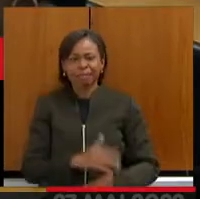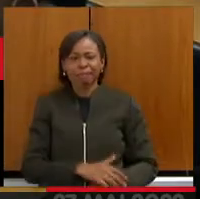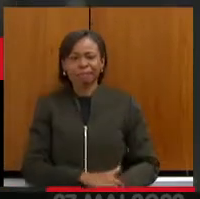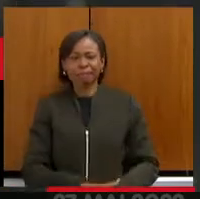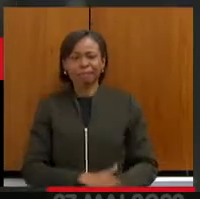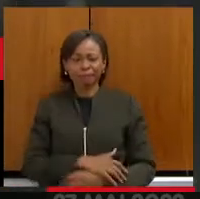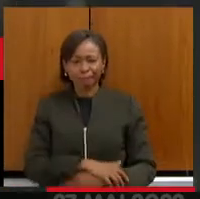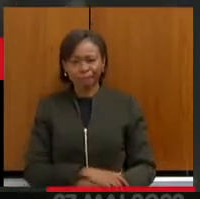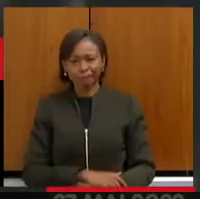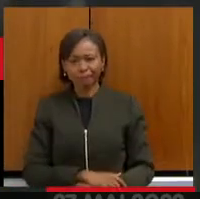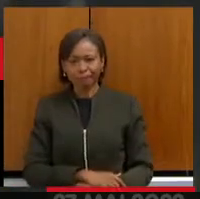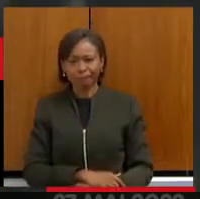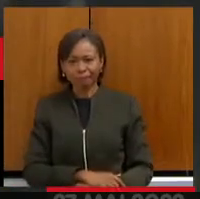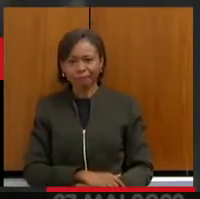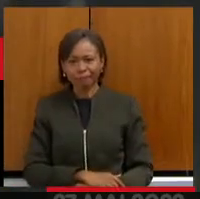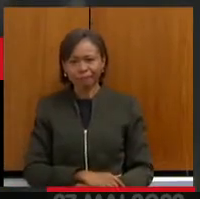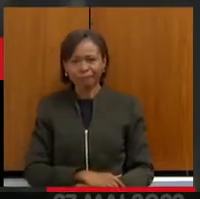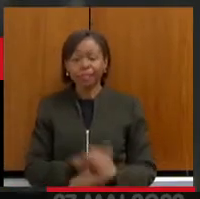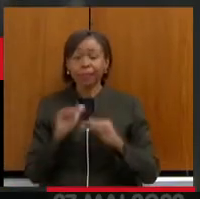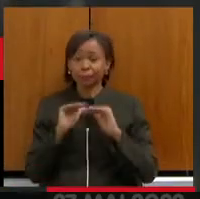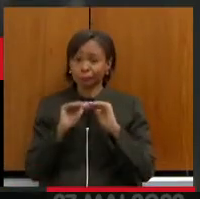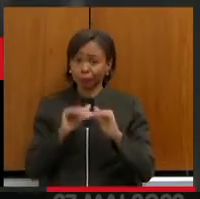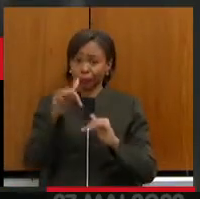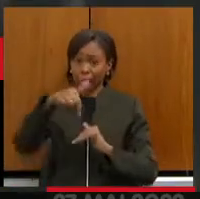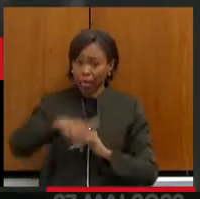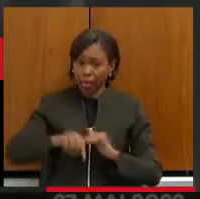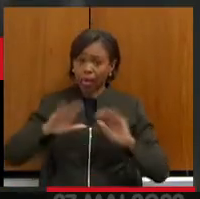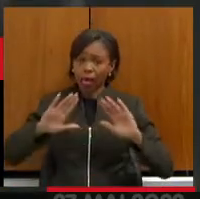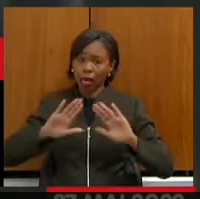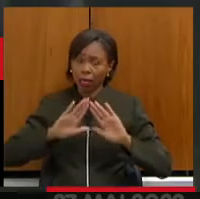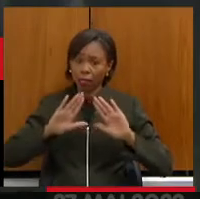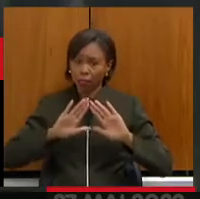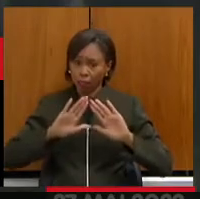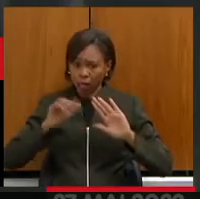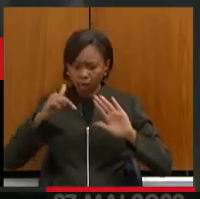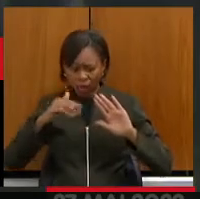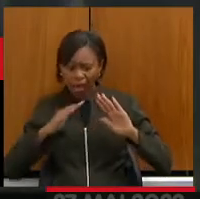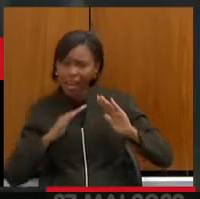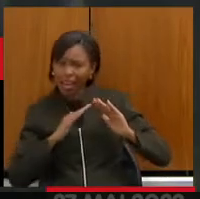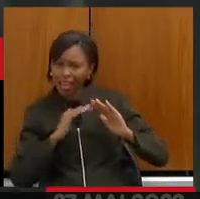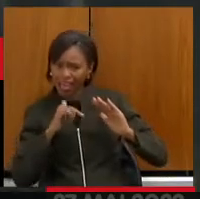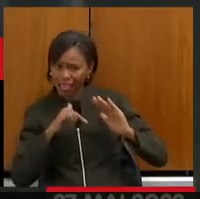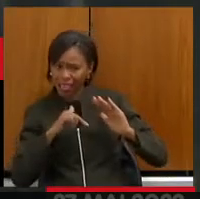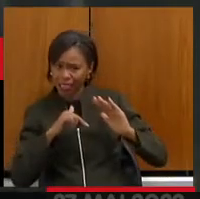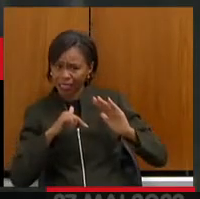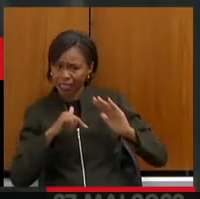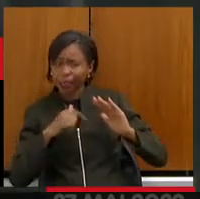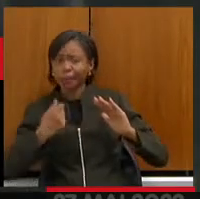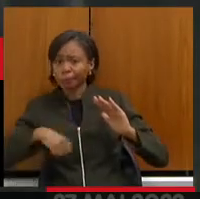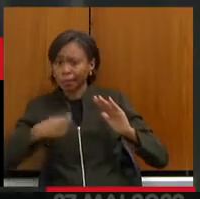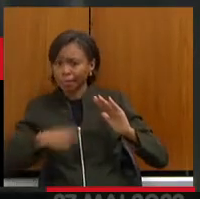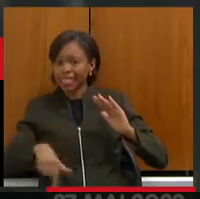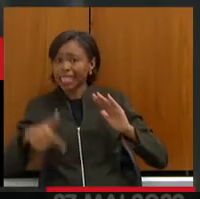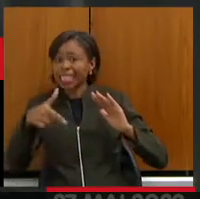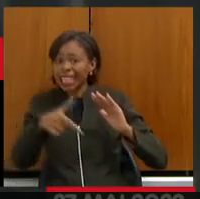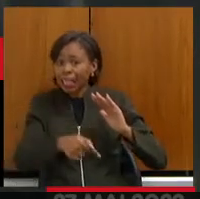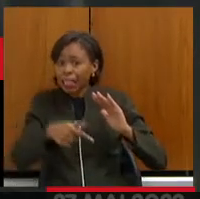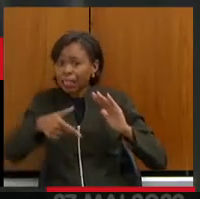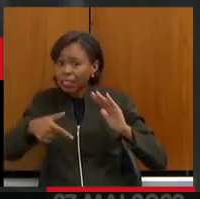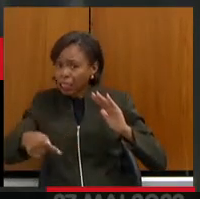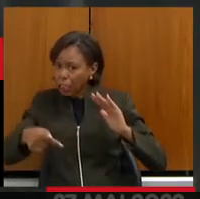quero dizer que esta casa deveria ser a casa da 77